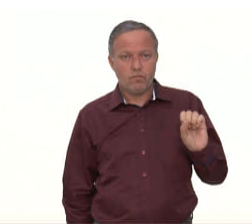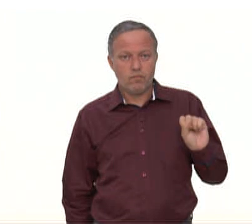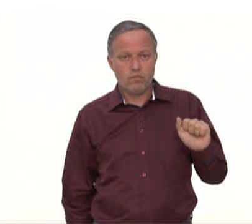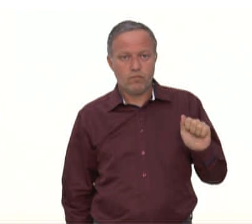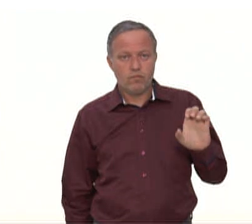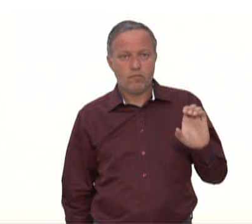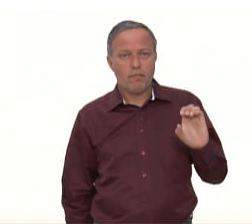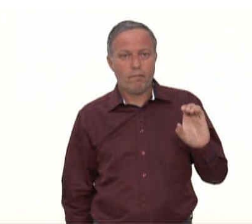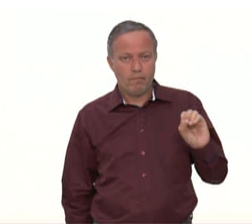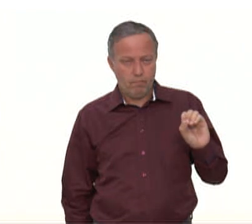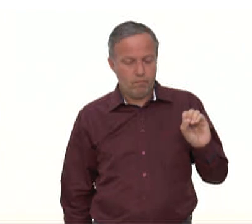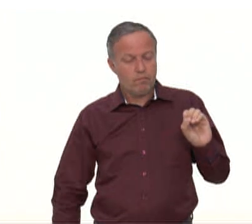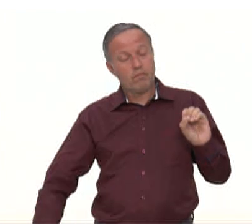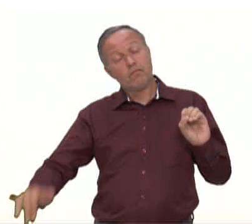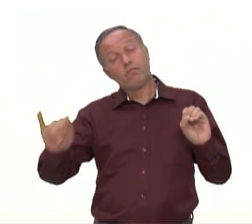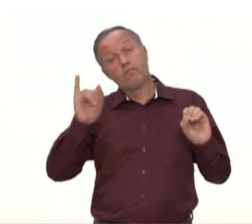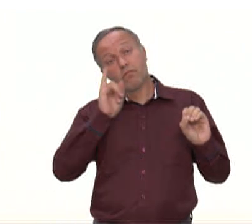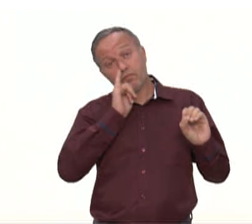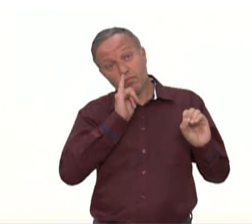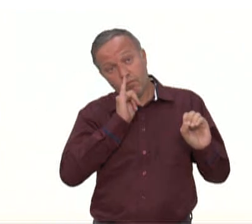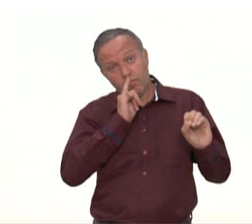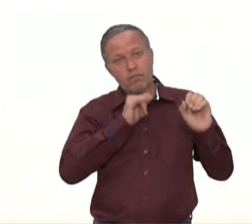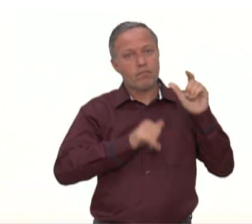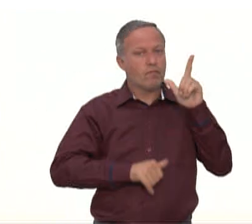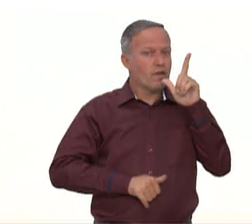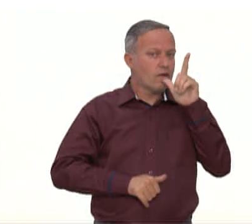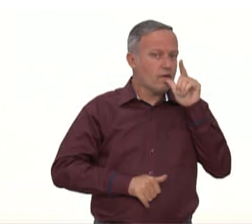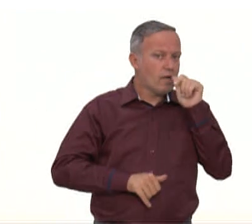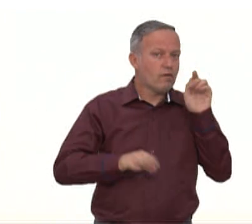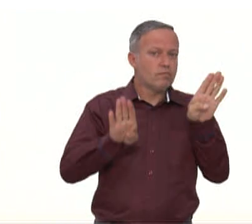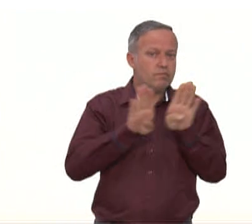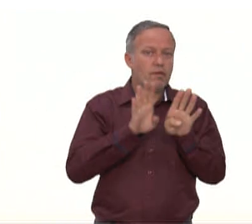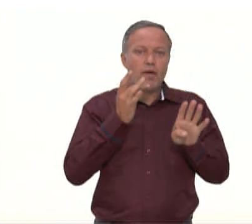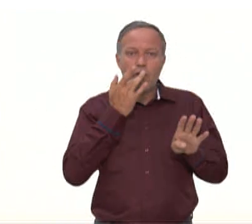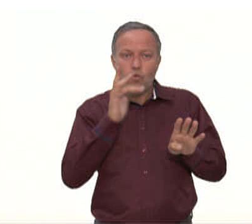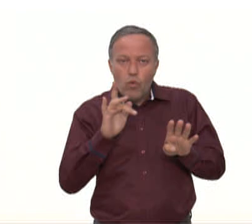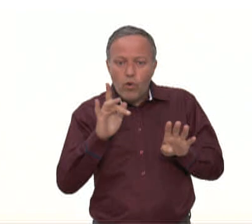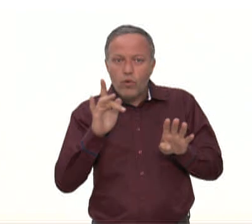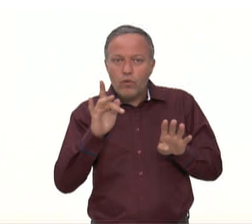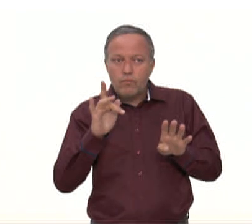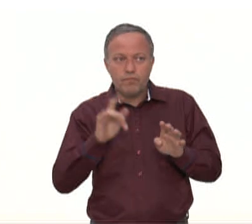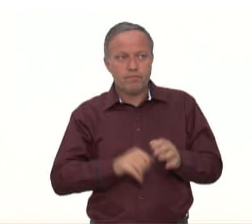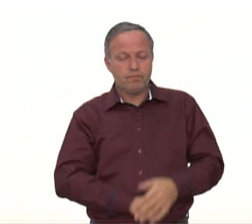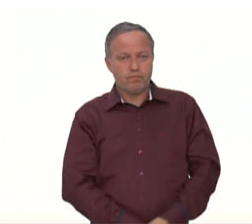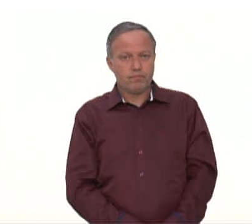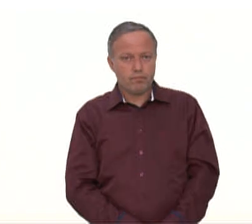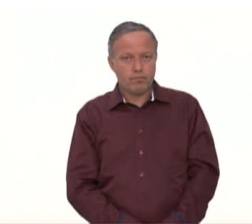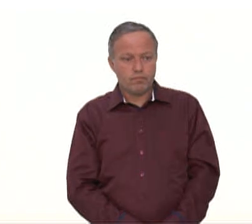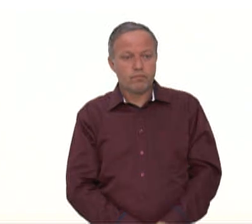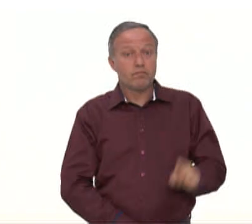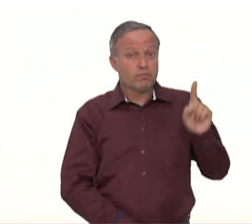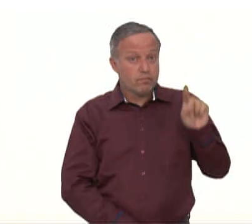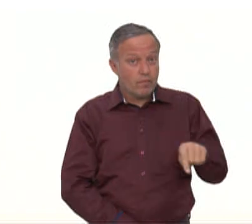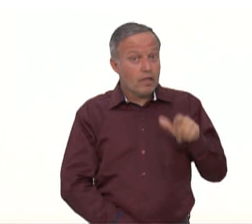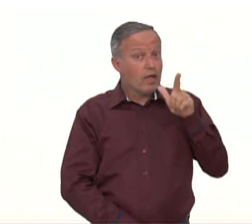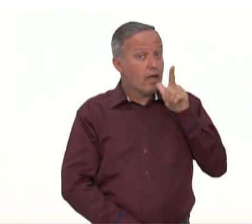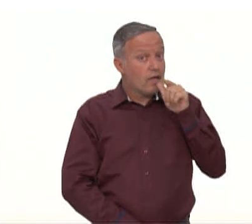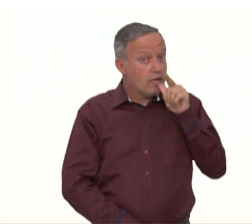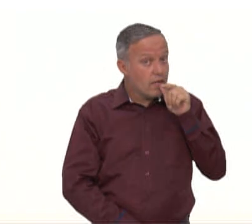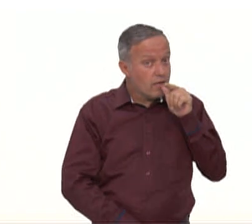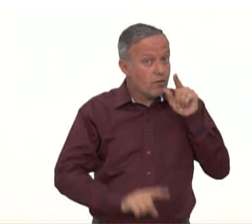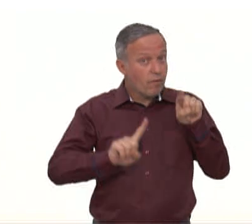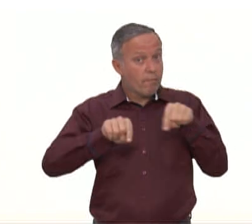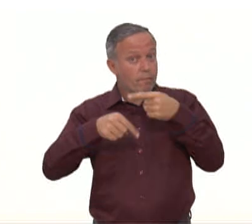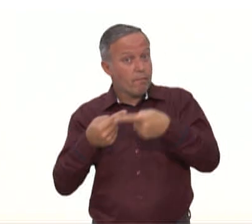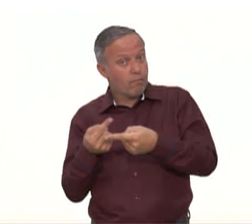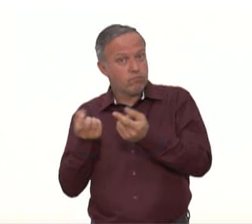Você pode ter o ouro, por exemplo, ele pode derreter. Aqui temos a passagem do estado líquido para o estado gasoso, que a gente chama de